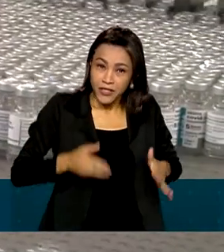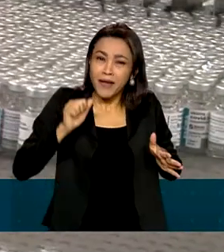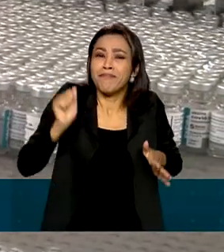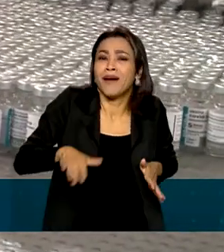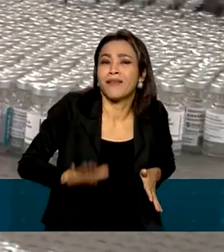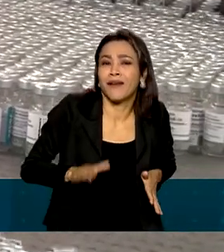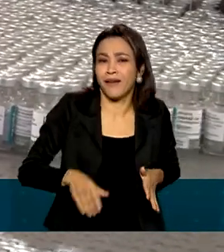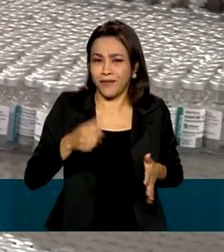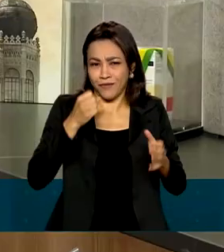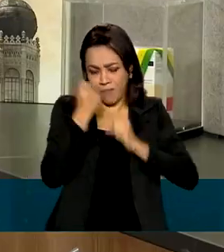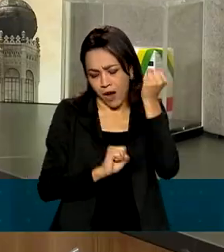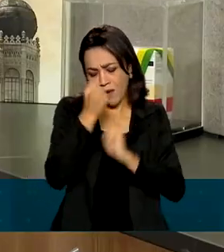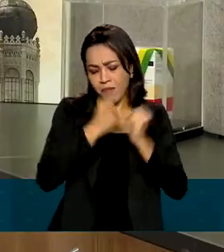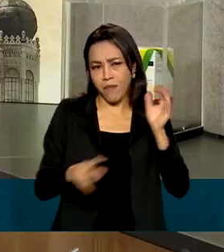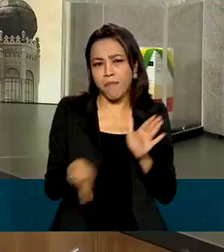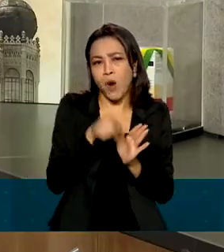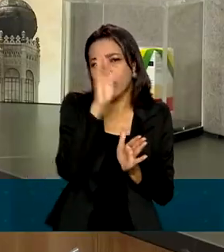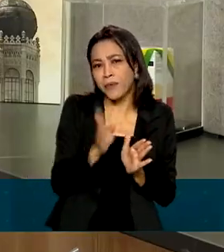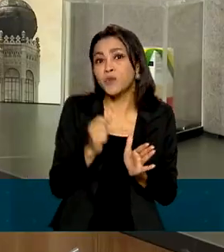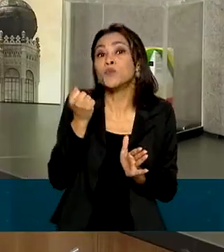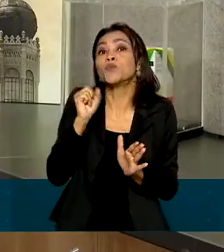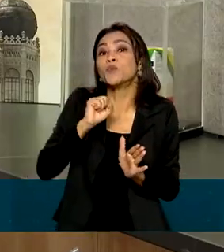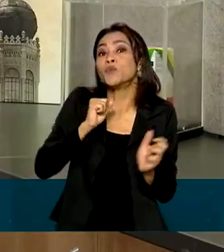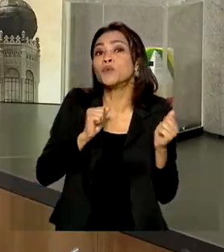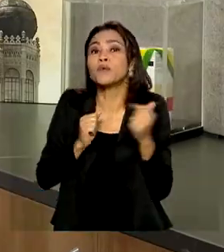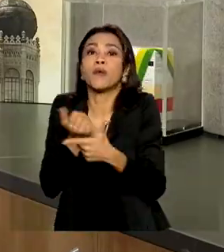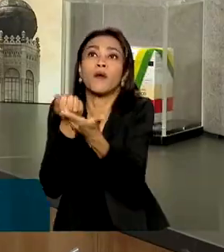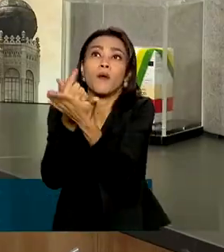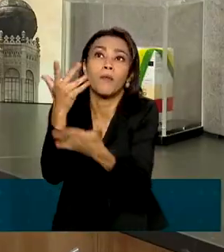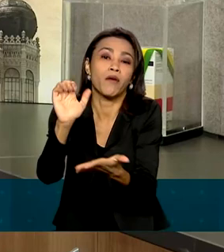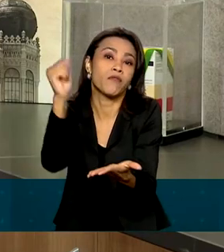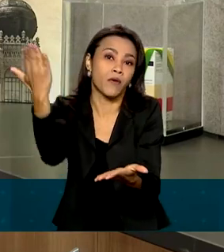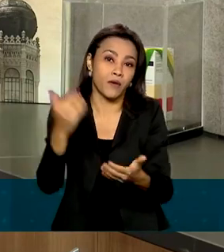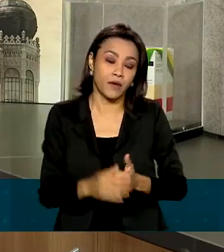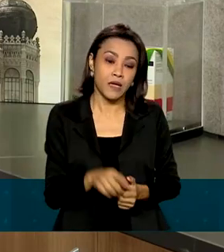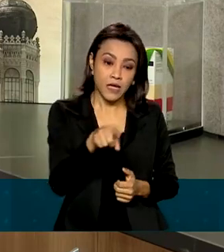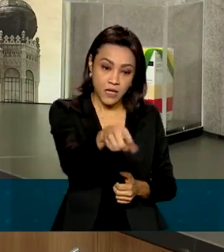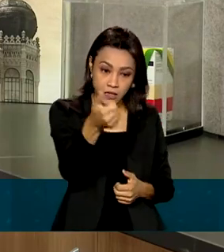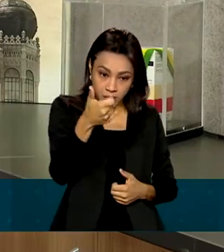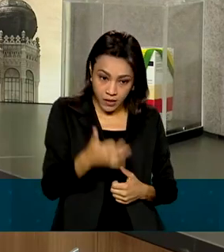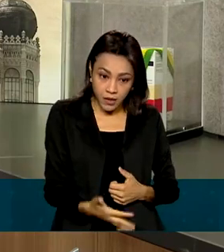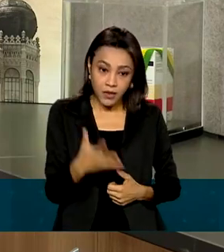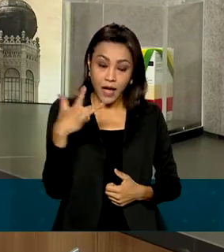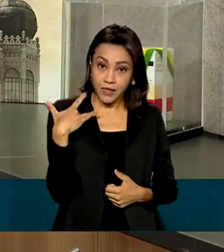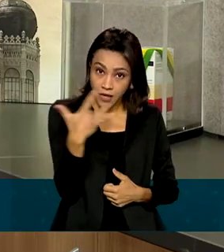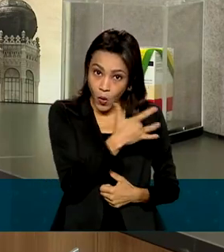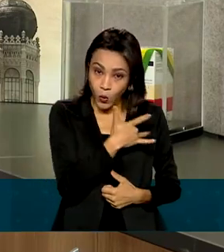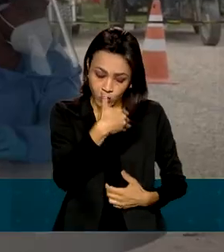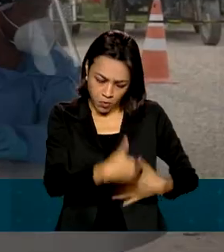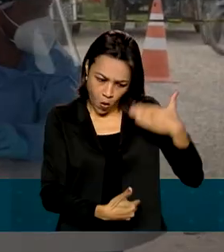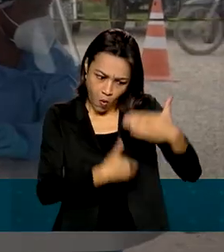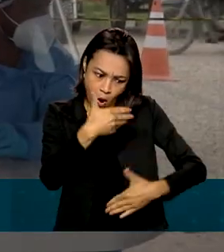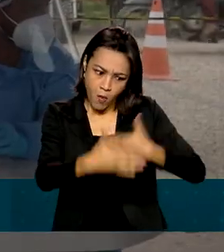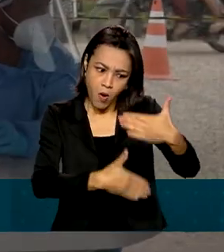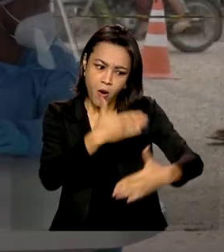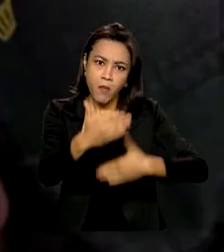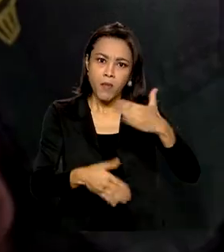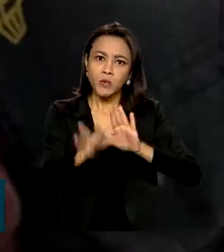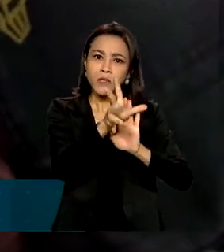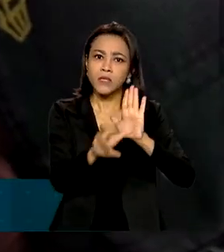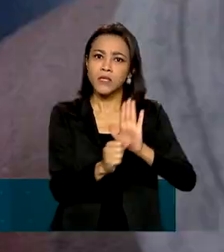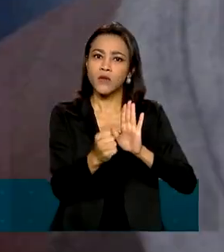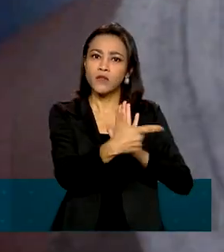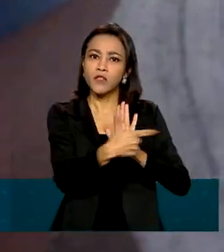do que importar. Saúde é desenvolvimento. A gente está propondo que um dos motores do desenvolvimento do Brasil no século